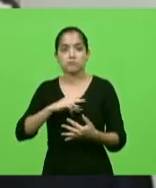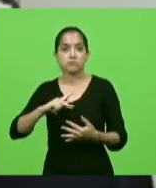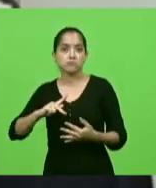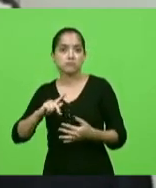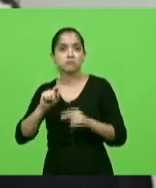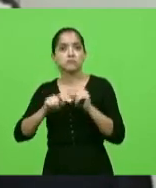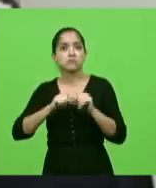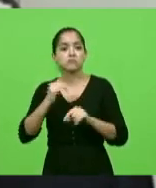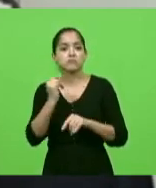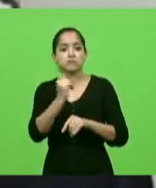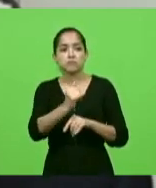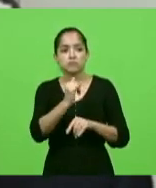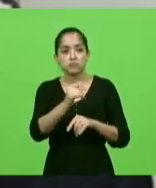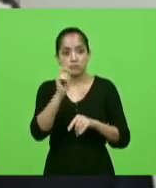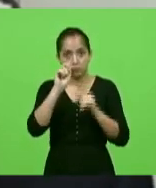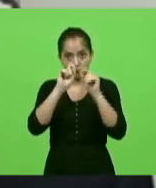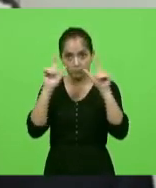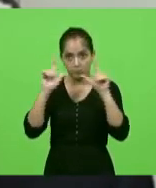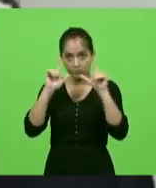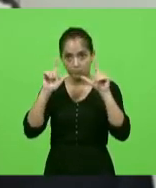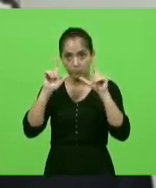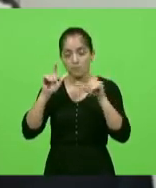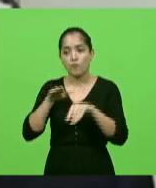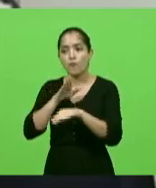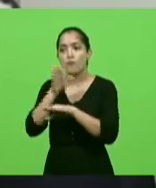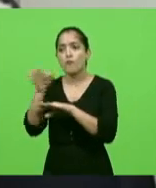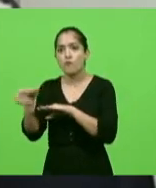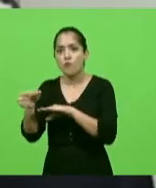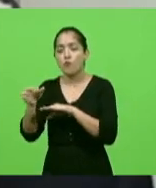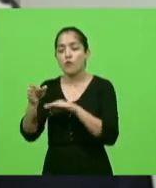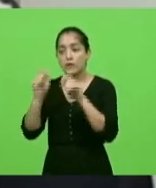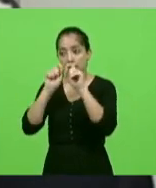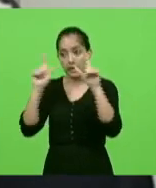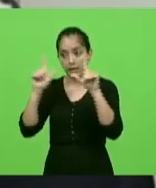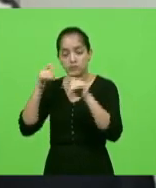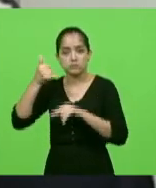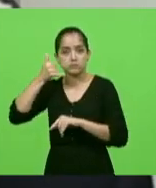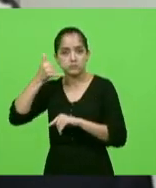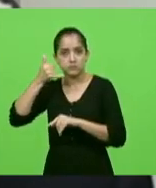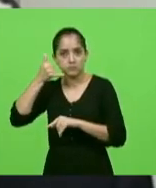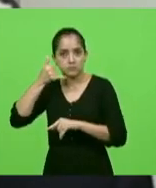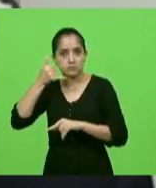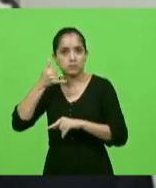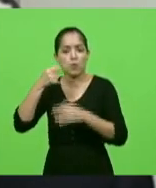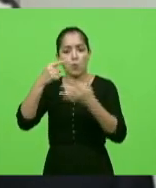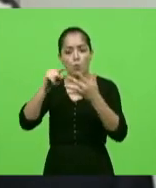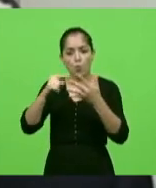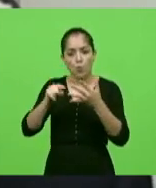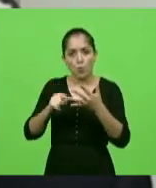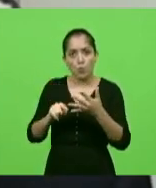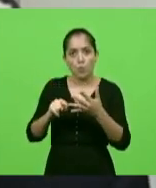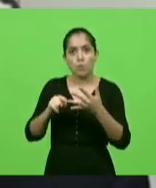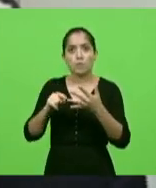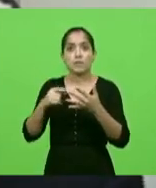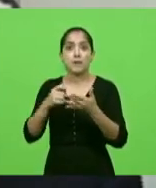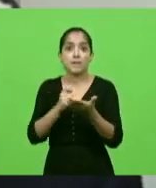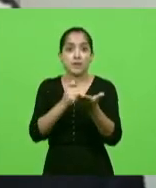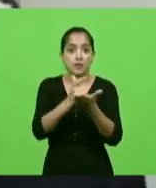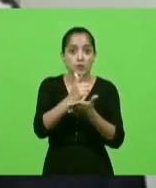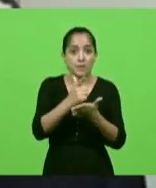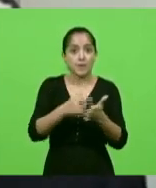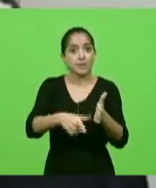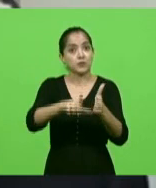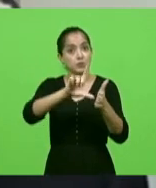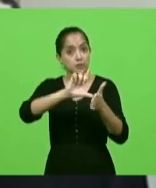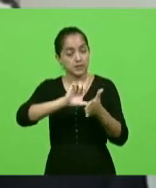que alertou pessoalmente o senhor Governador Carlos Moisés em conversa telefônica sobre as condições necessárias para que o pagamento